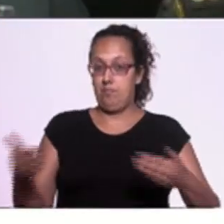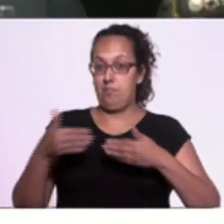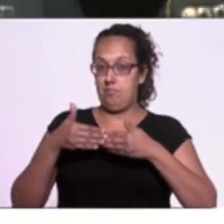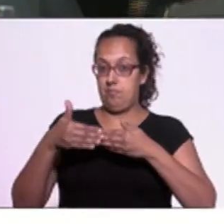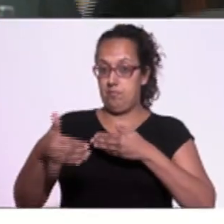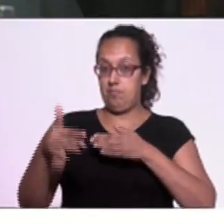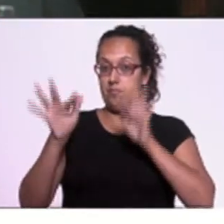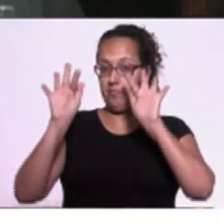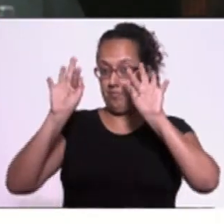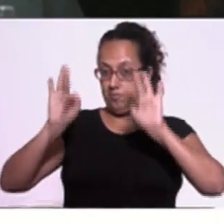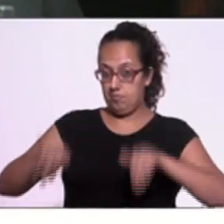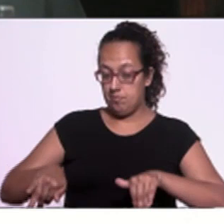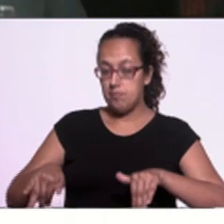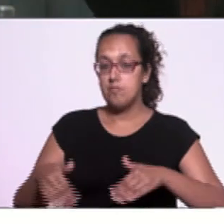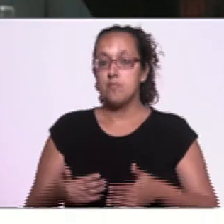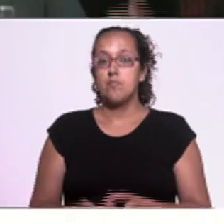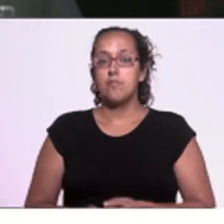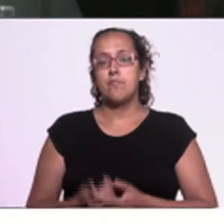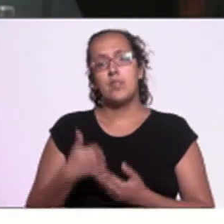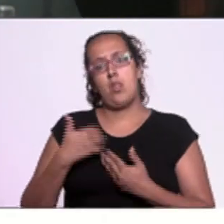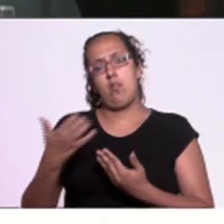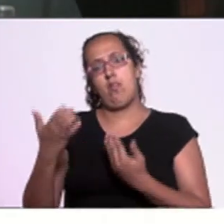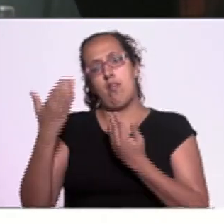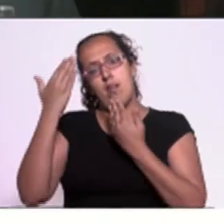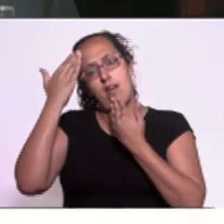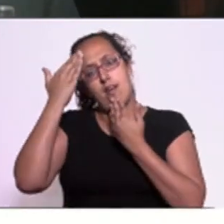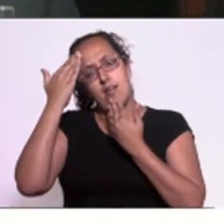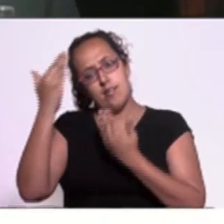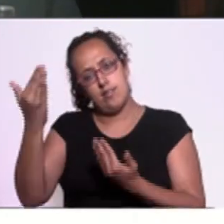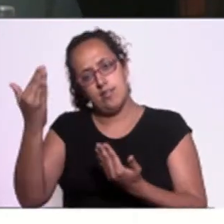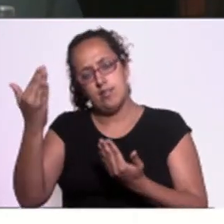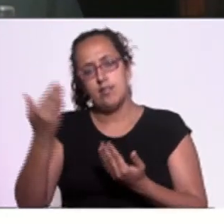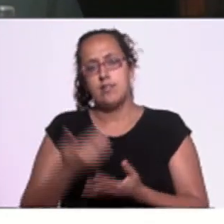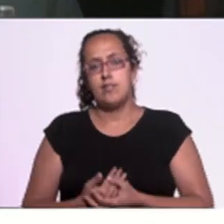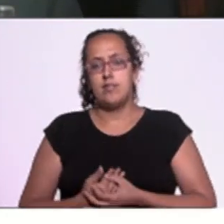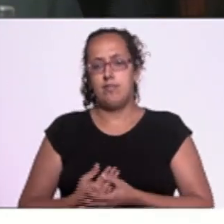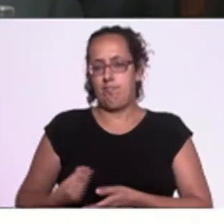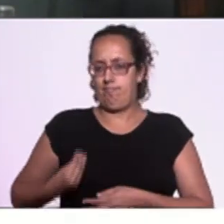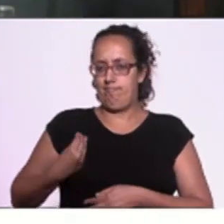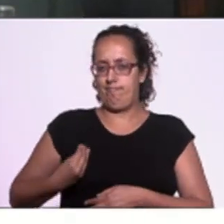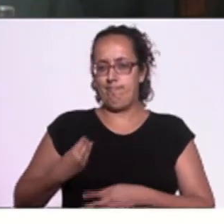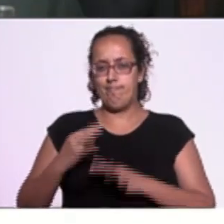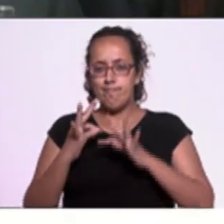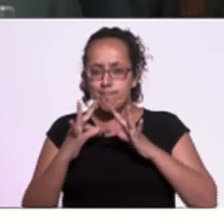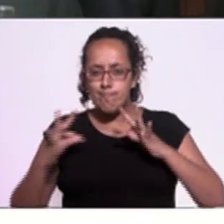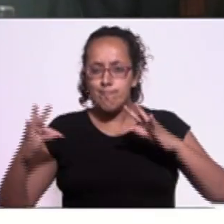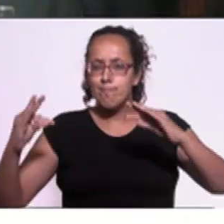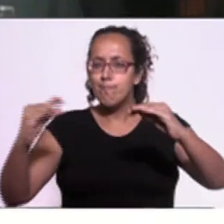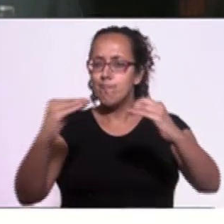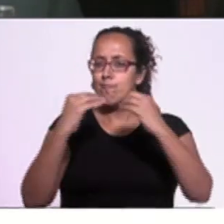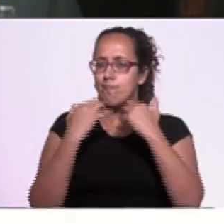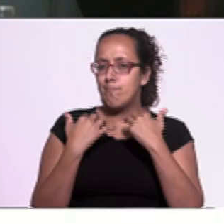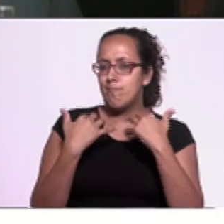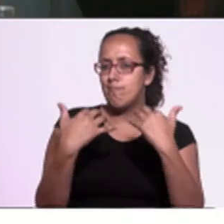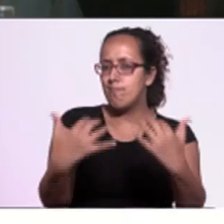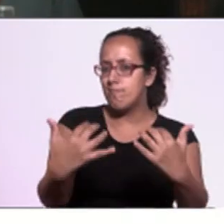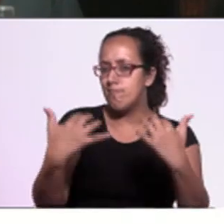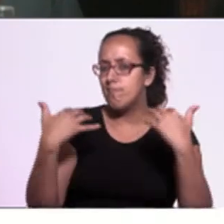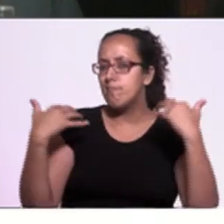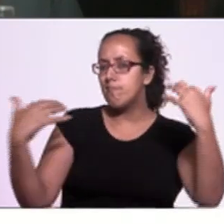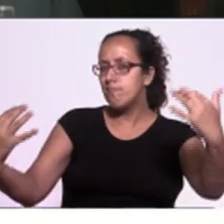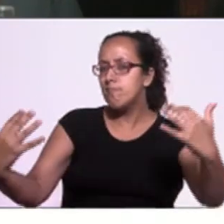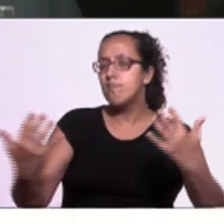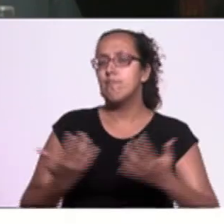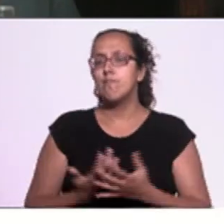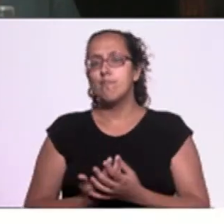Finalizando, gostaria de agradecer a presença de todos e todas e